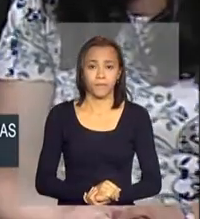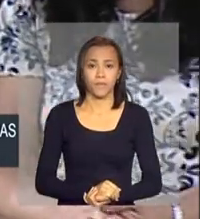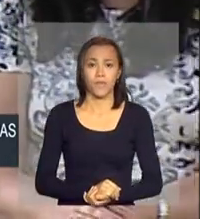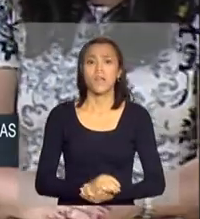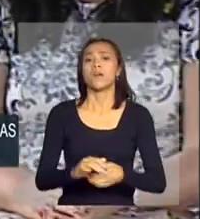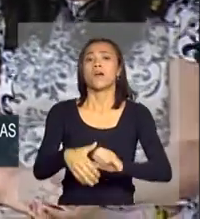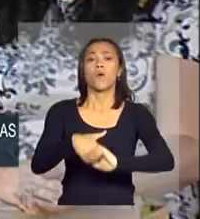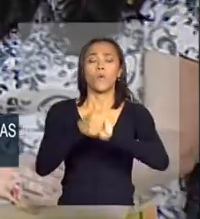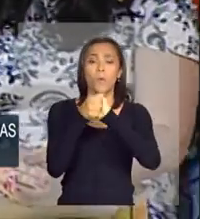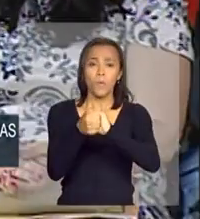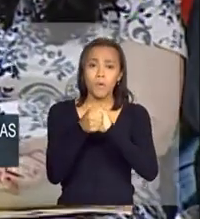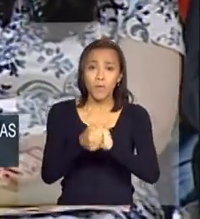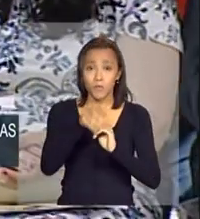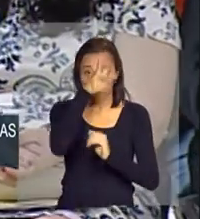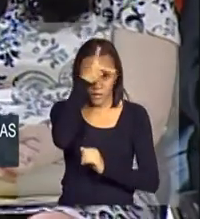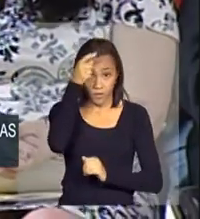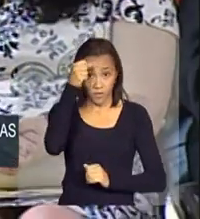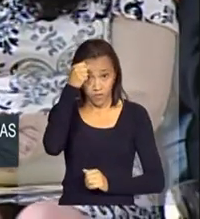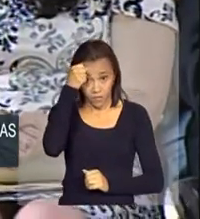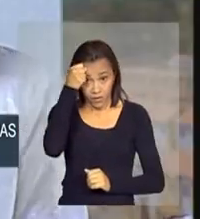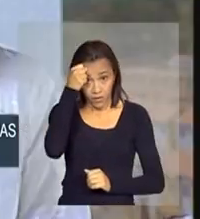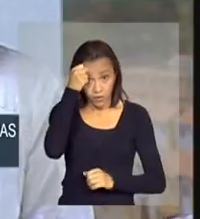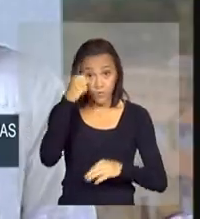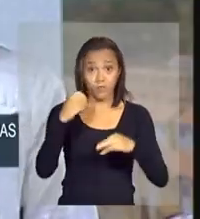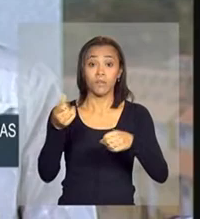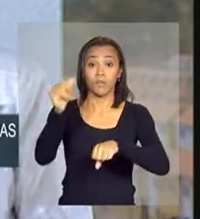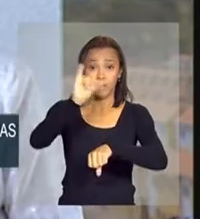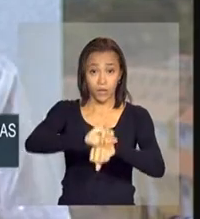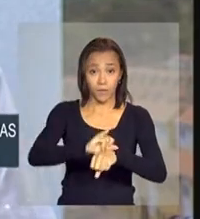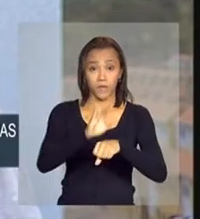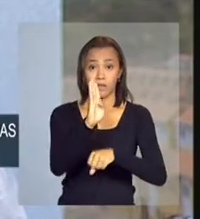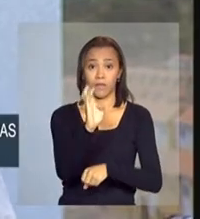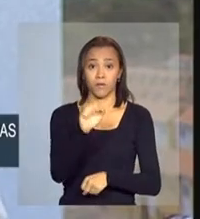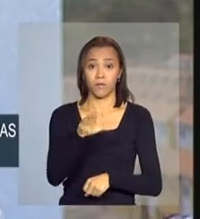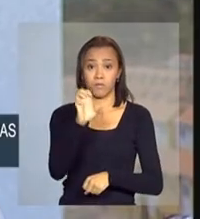comprimento prefeito de Belém zenaldo Coutinho